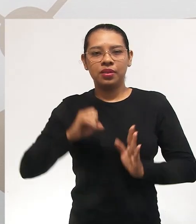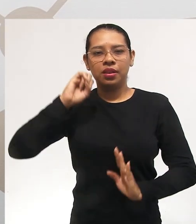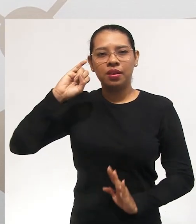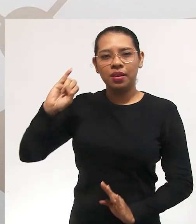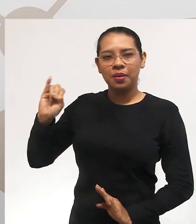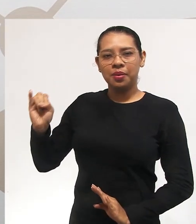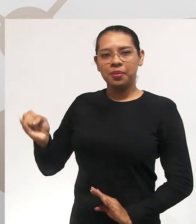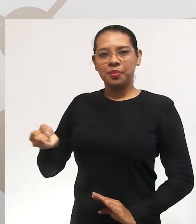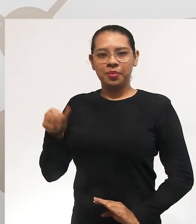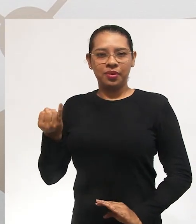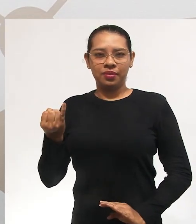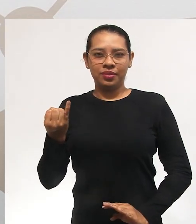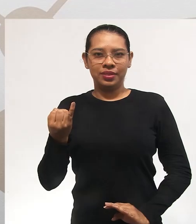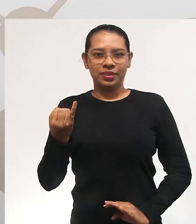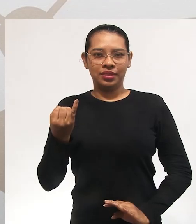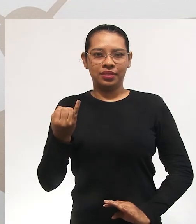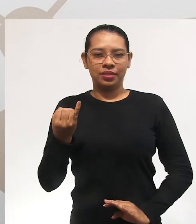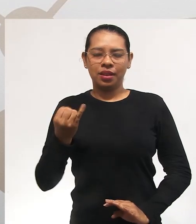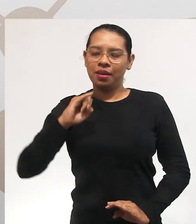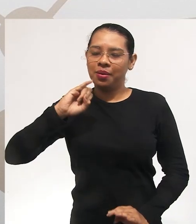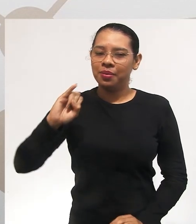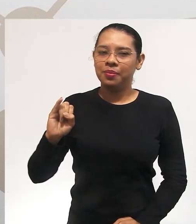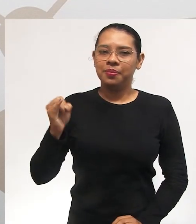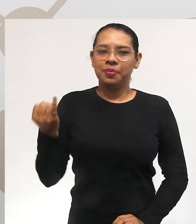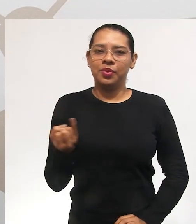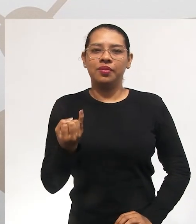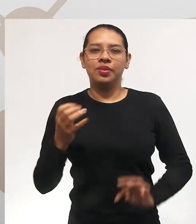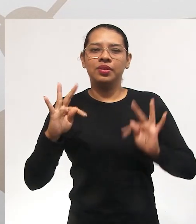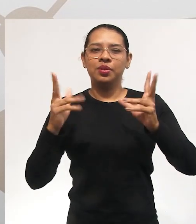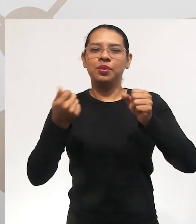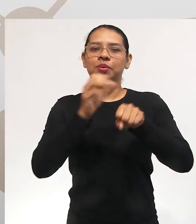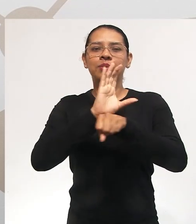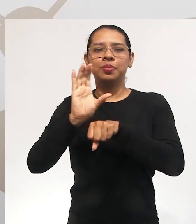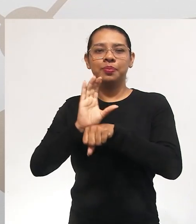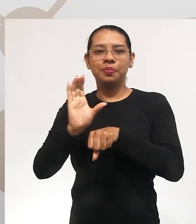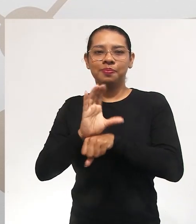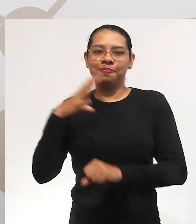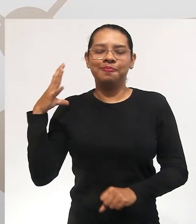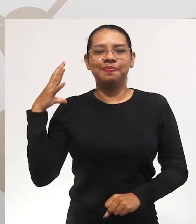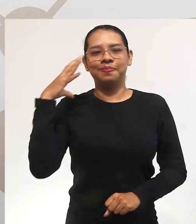na graduação. Então, aproveitar ao máximo e